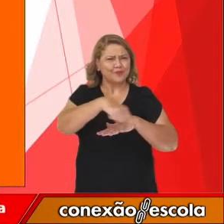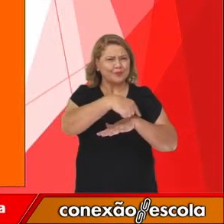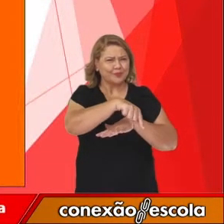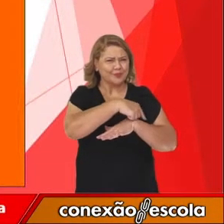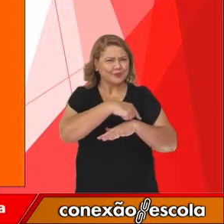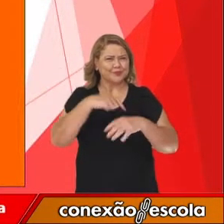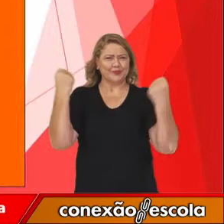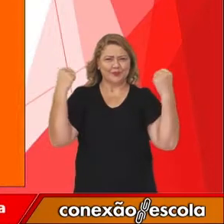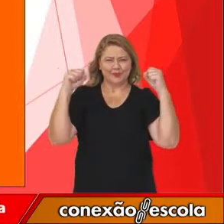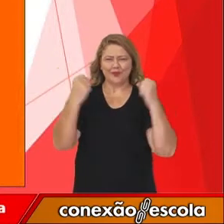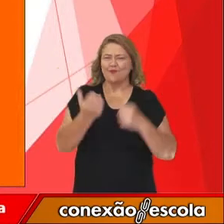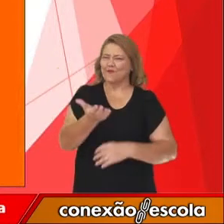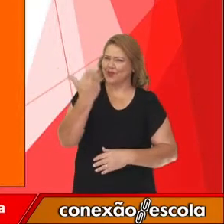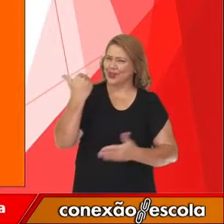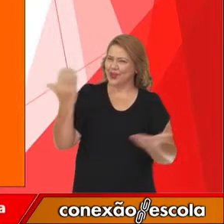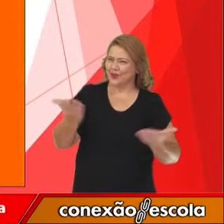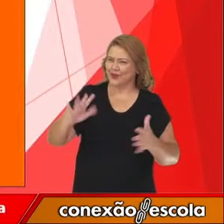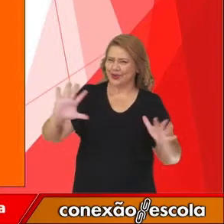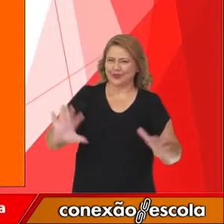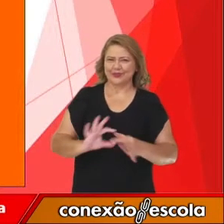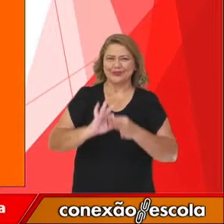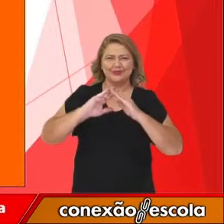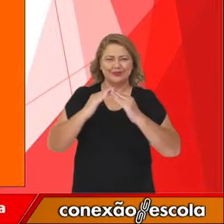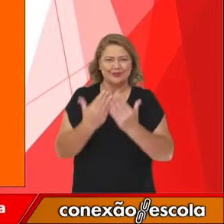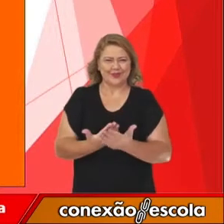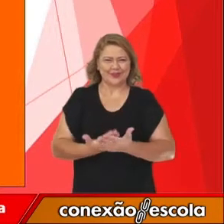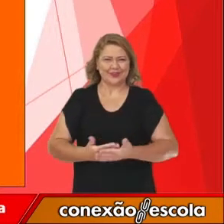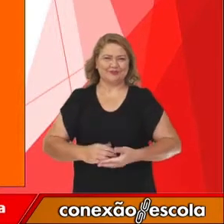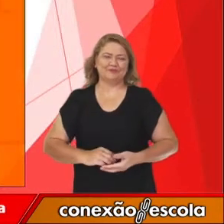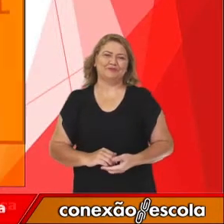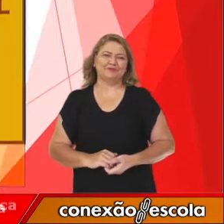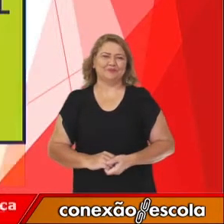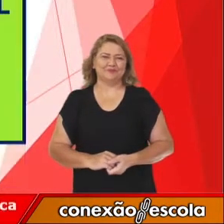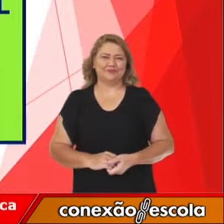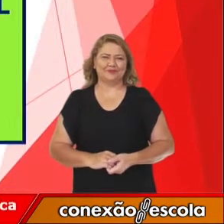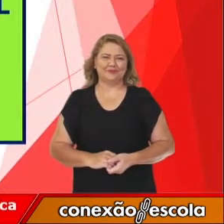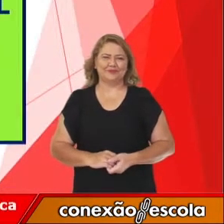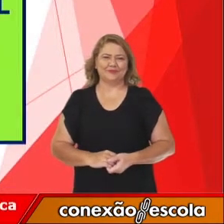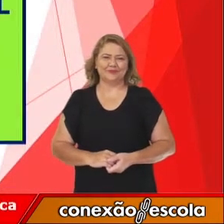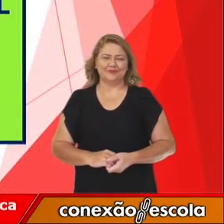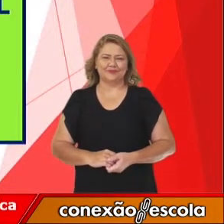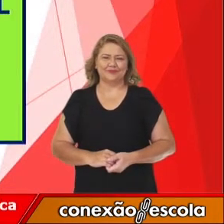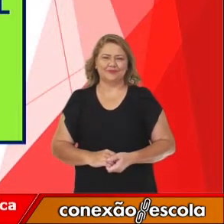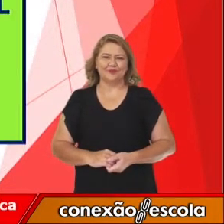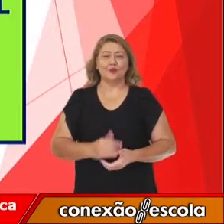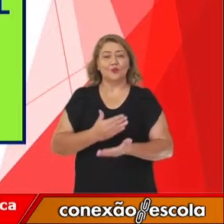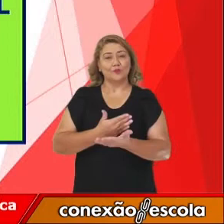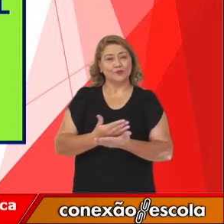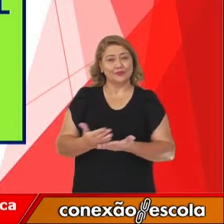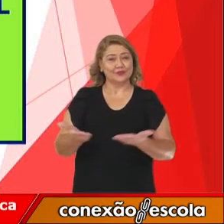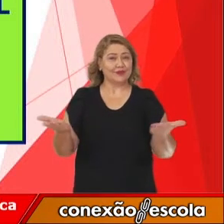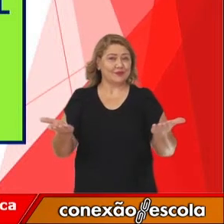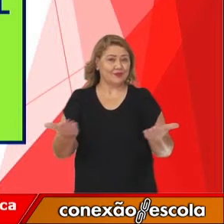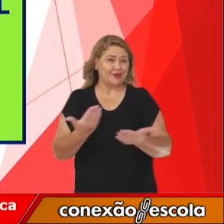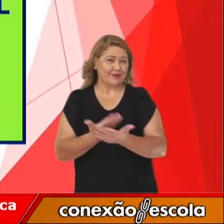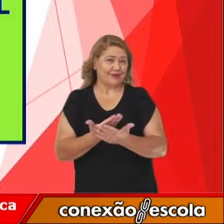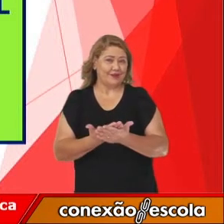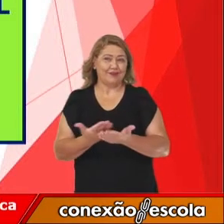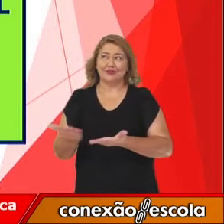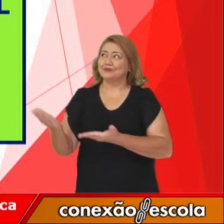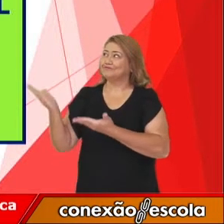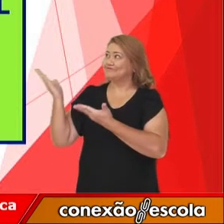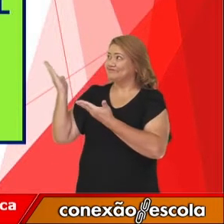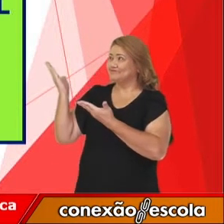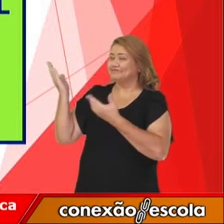aprender com a gente no conexão à escola vamos iniciar a nossa aula trazendo